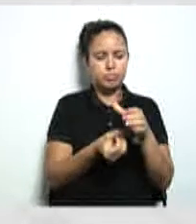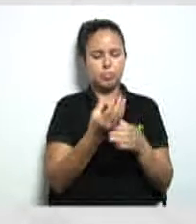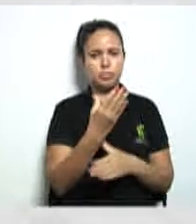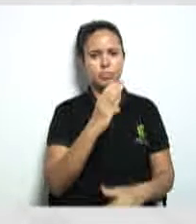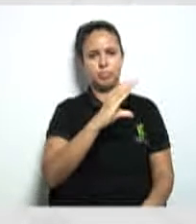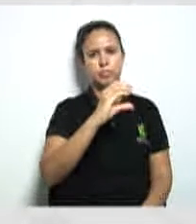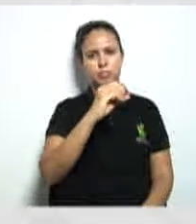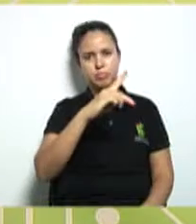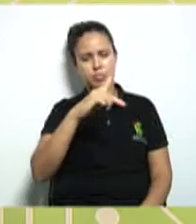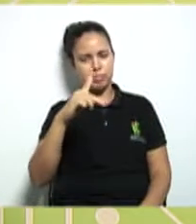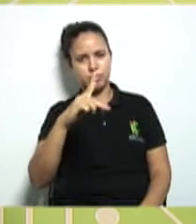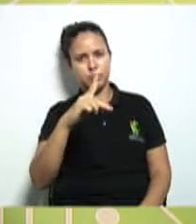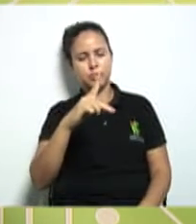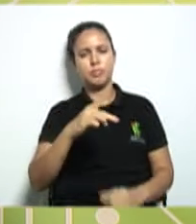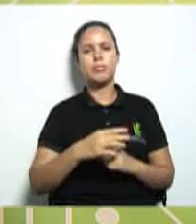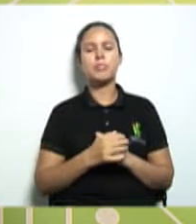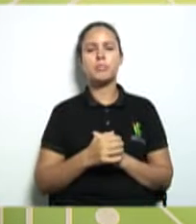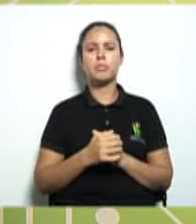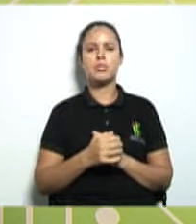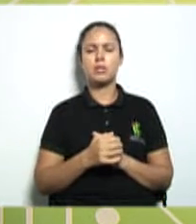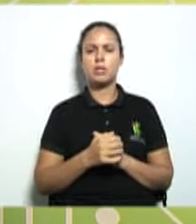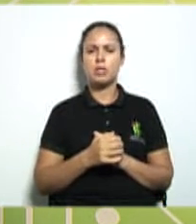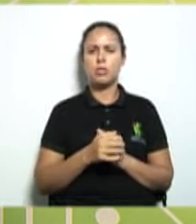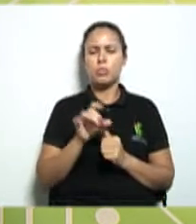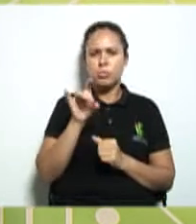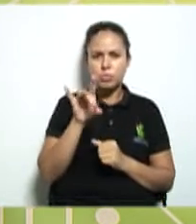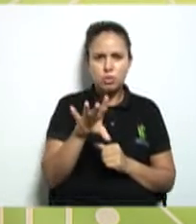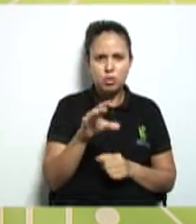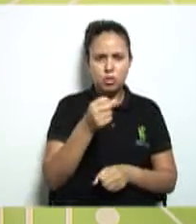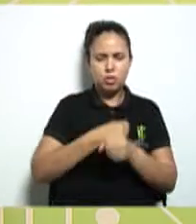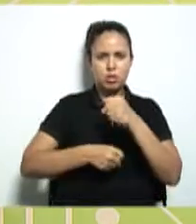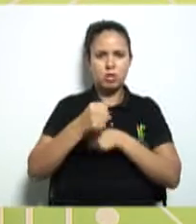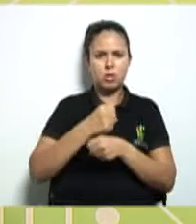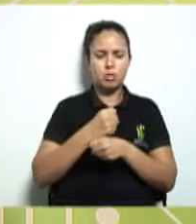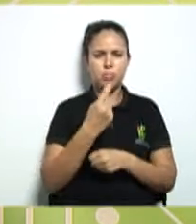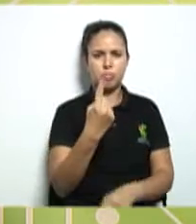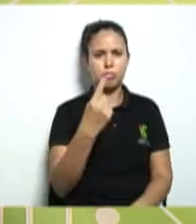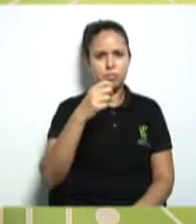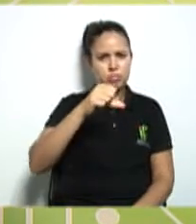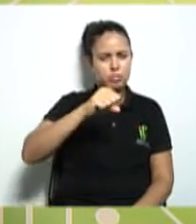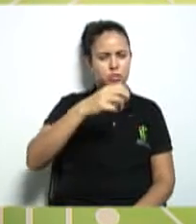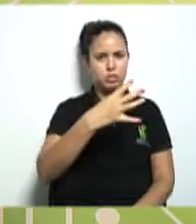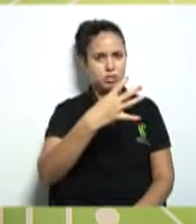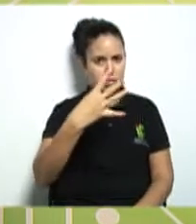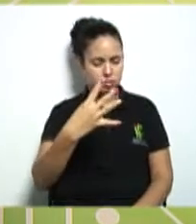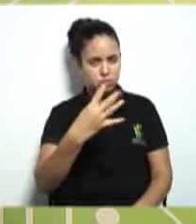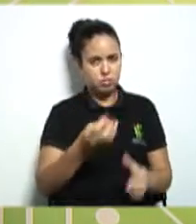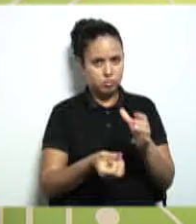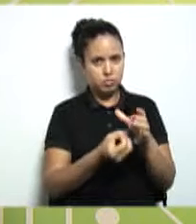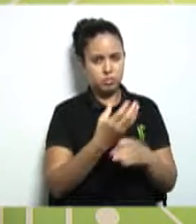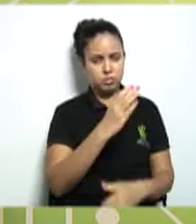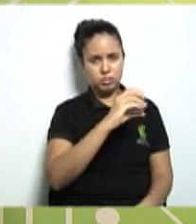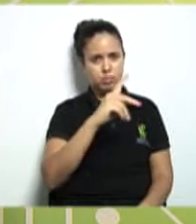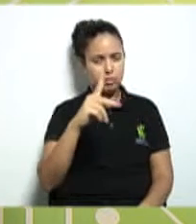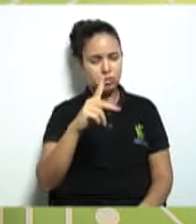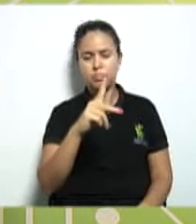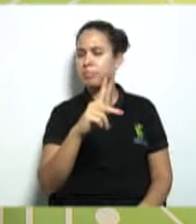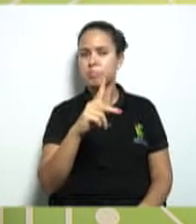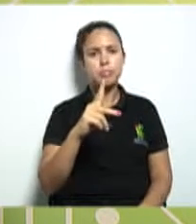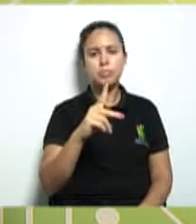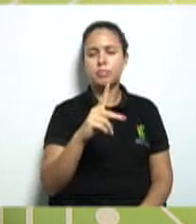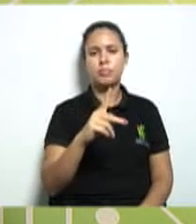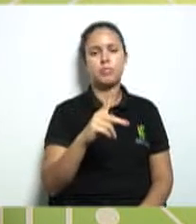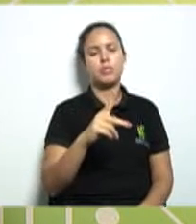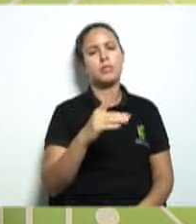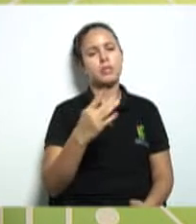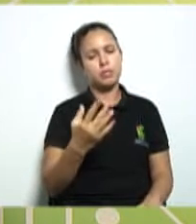Então o cooperativismo ele surgiu só nesse período? Não, isso aqui, nesse período